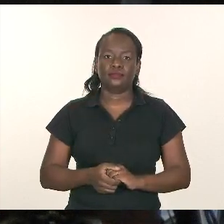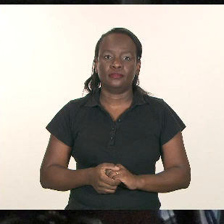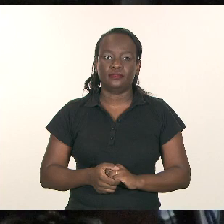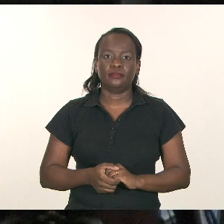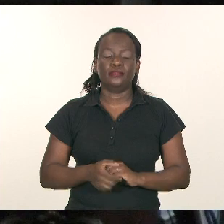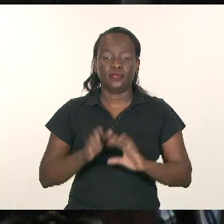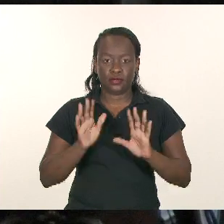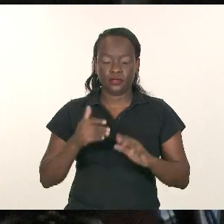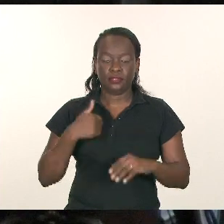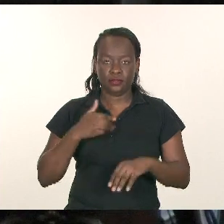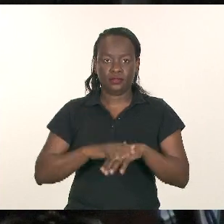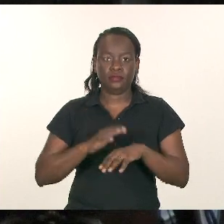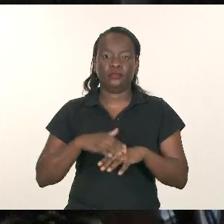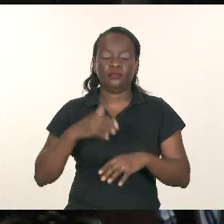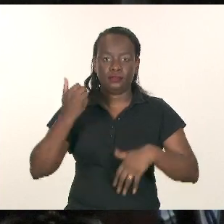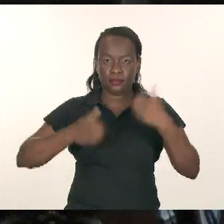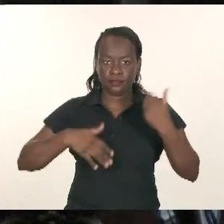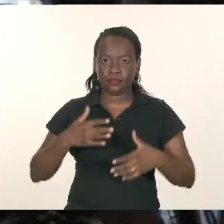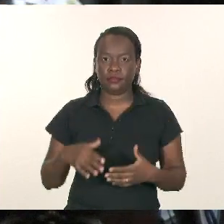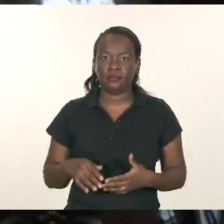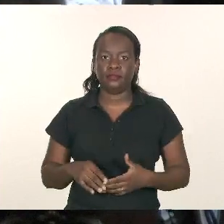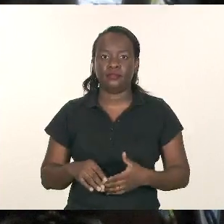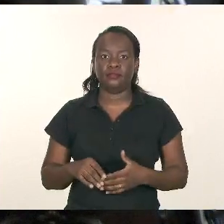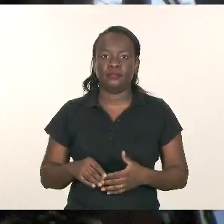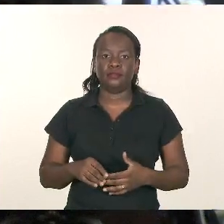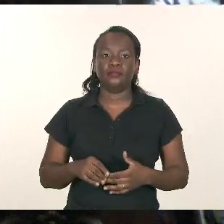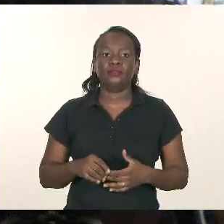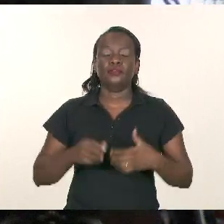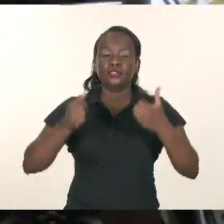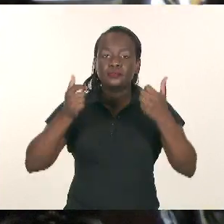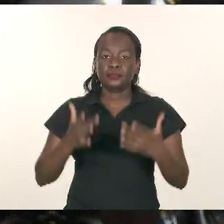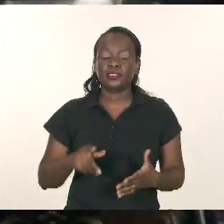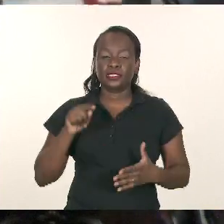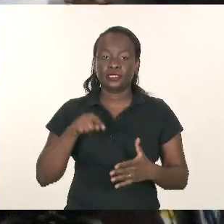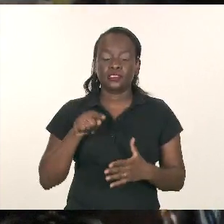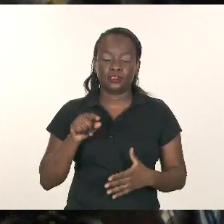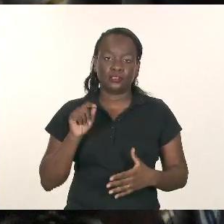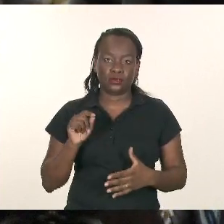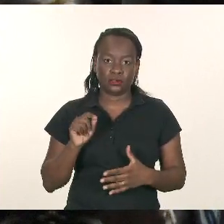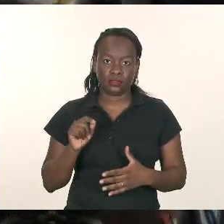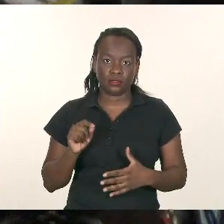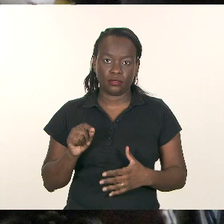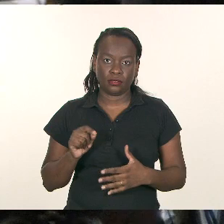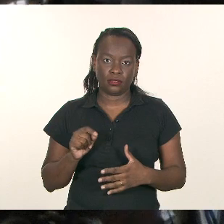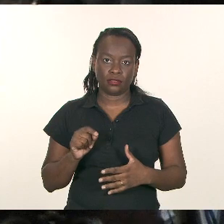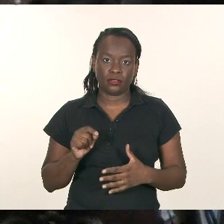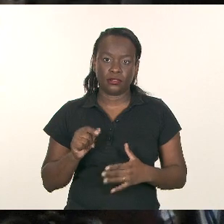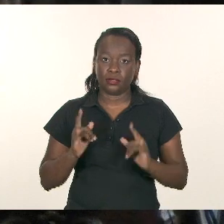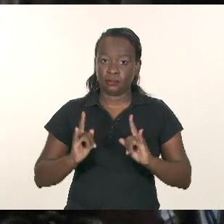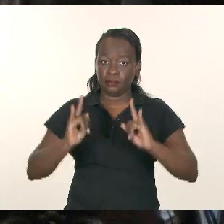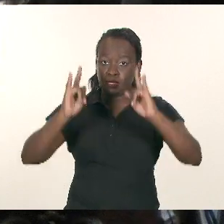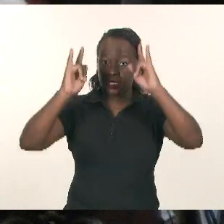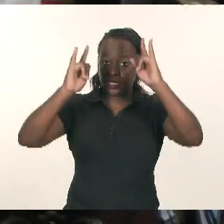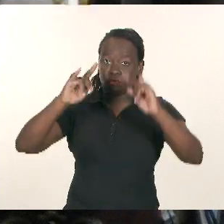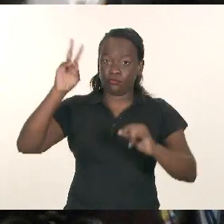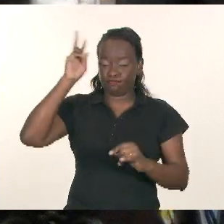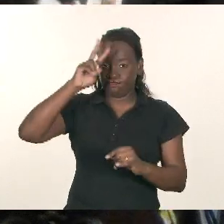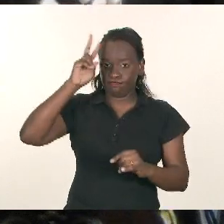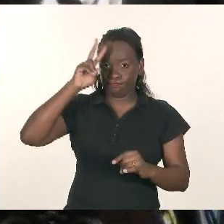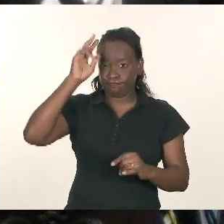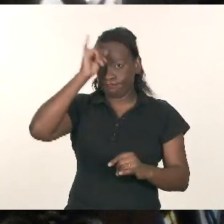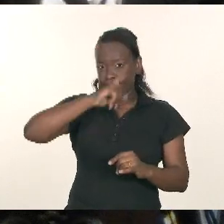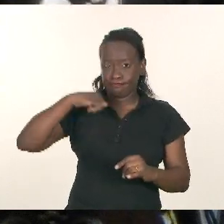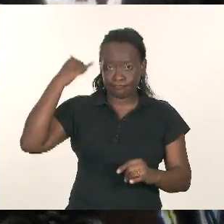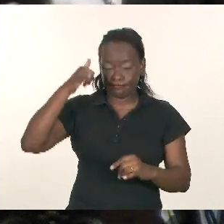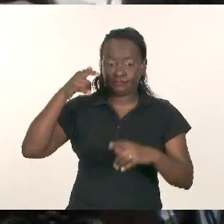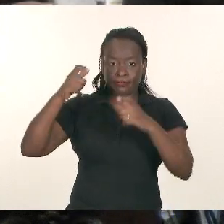Eu vou discutir, né? O que trata aqui é um prédio histórico que está